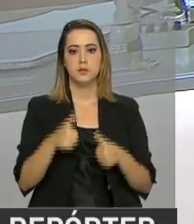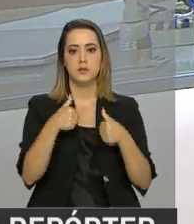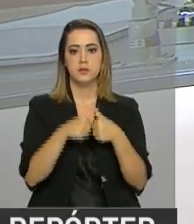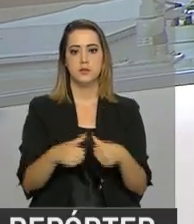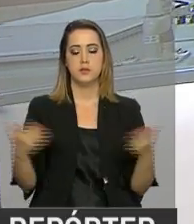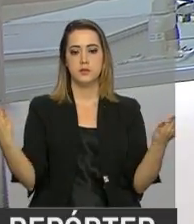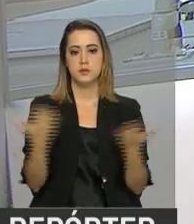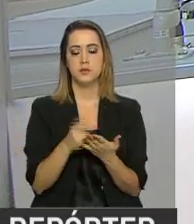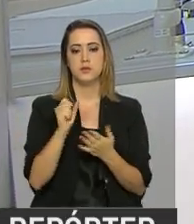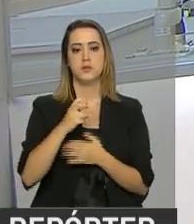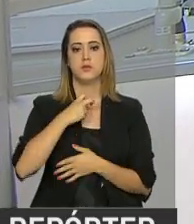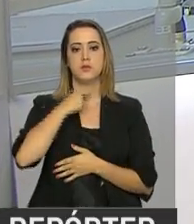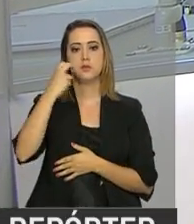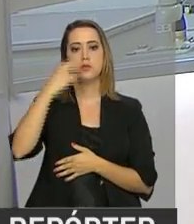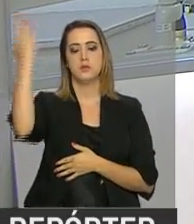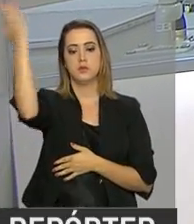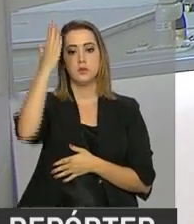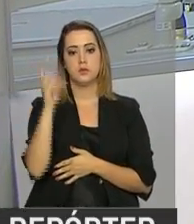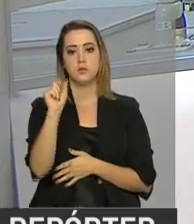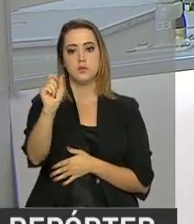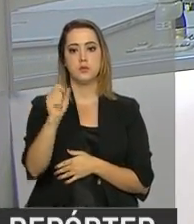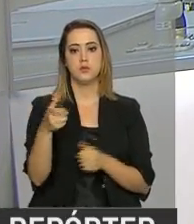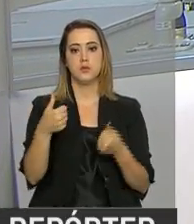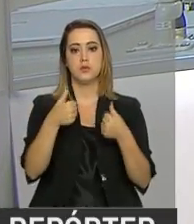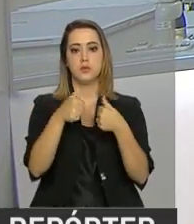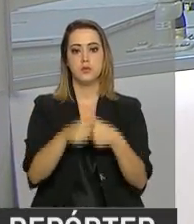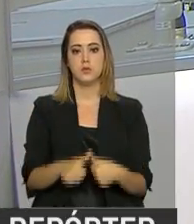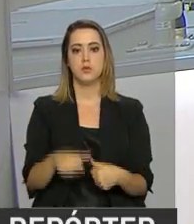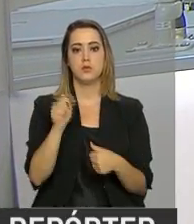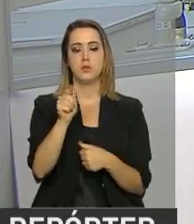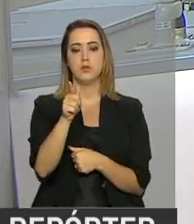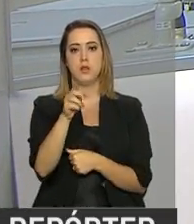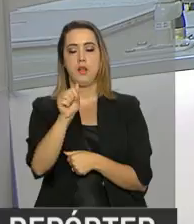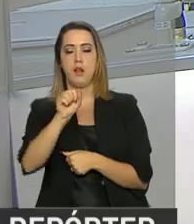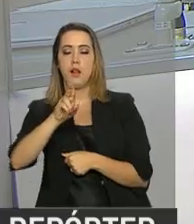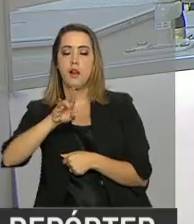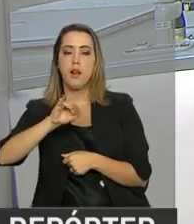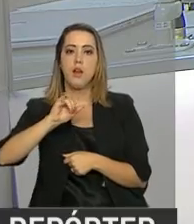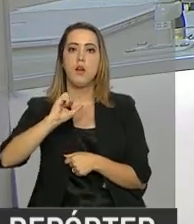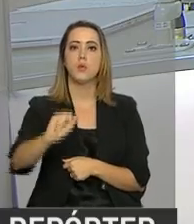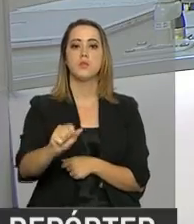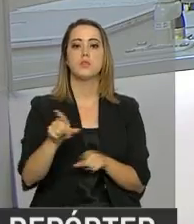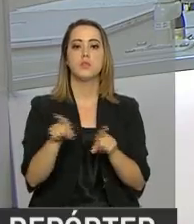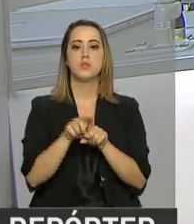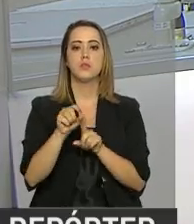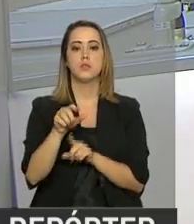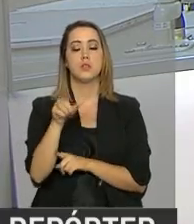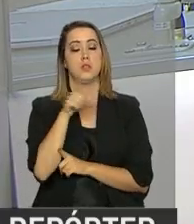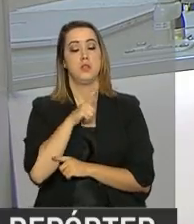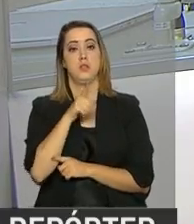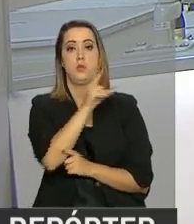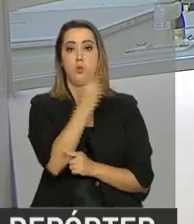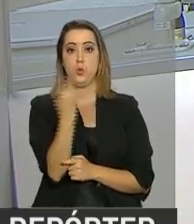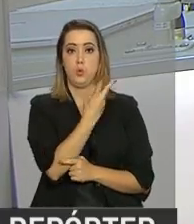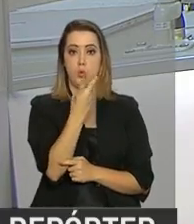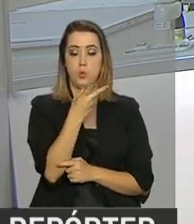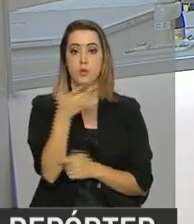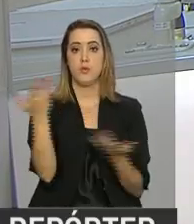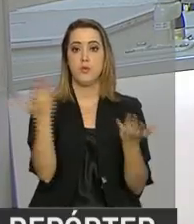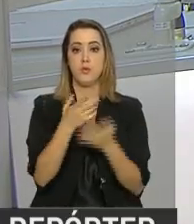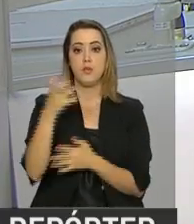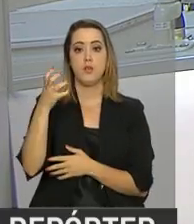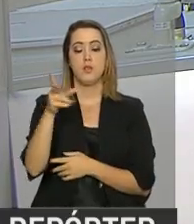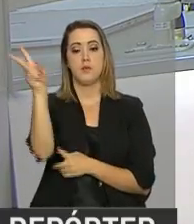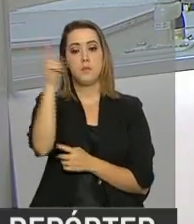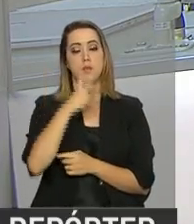ar na voz do Brasil neste momento a jornalista Gláucia Gomes e o Airton Medeiros que são os apresentadores A Voz do